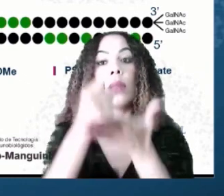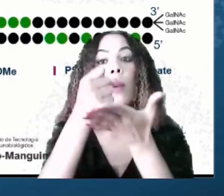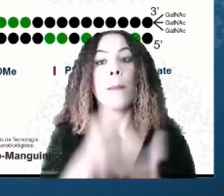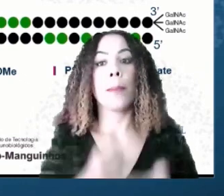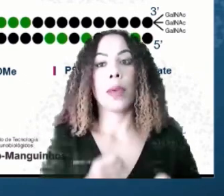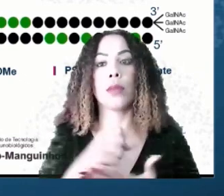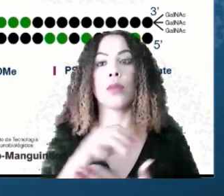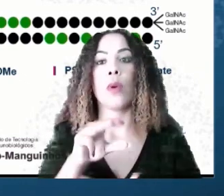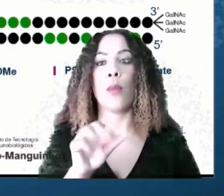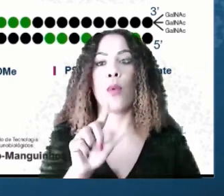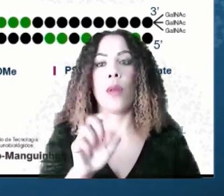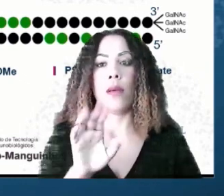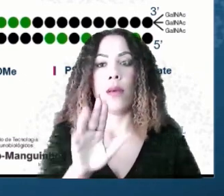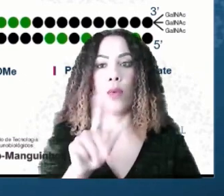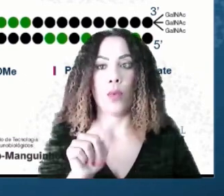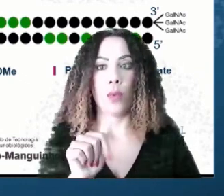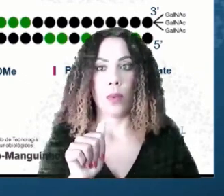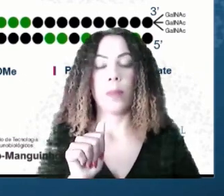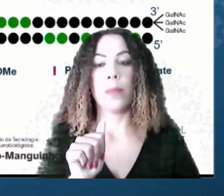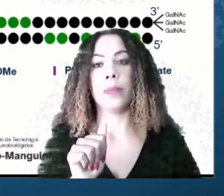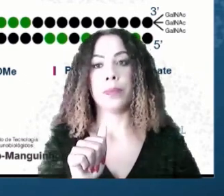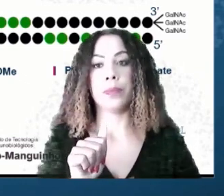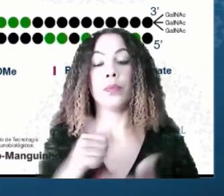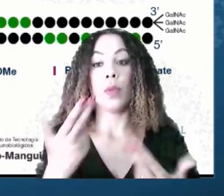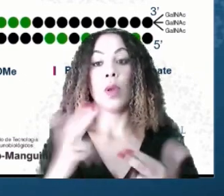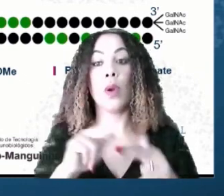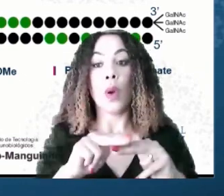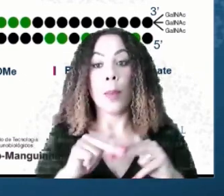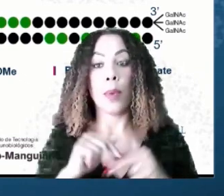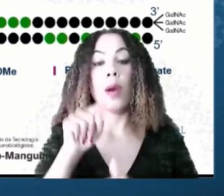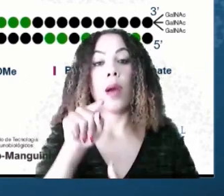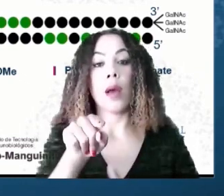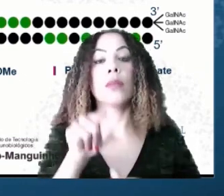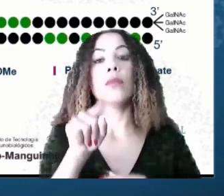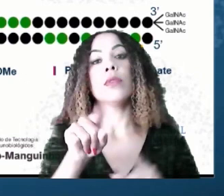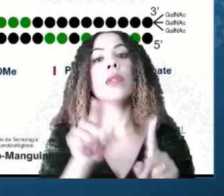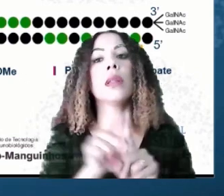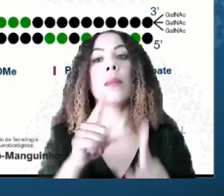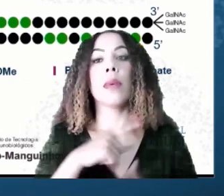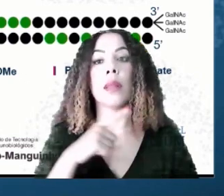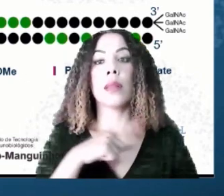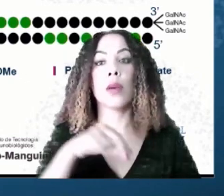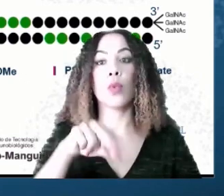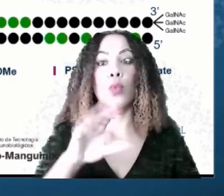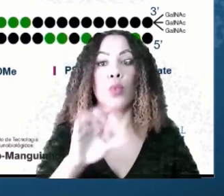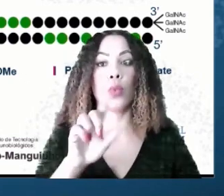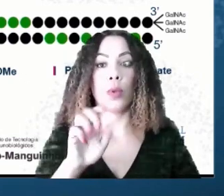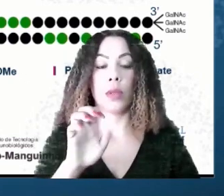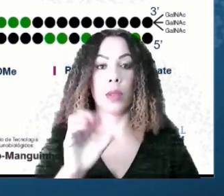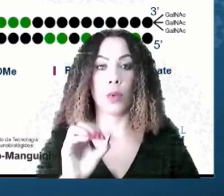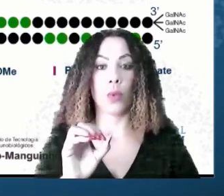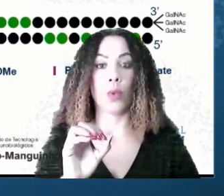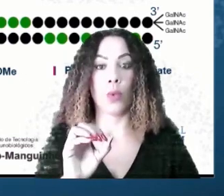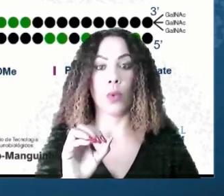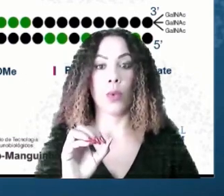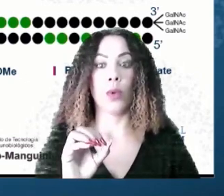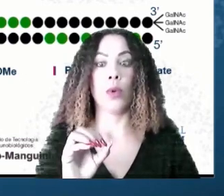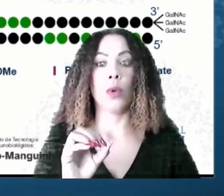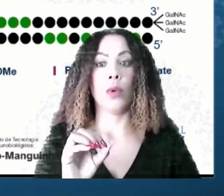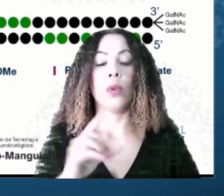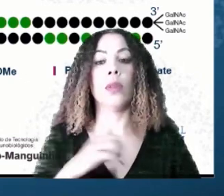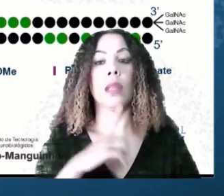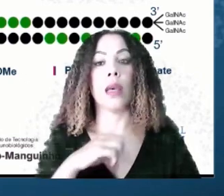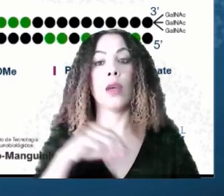molecular, e por causa disso você também tem núcleos e tem